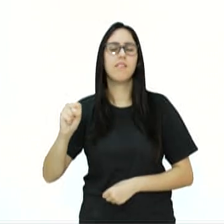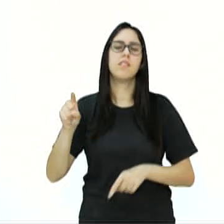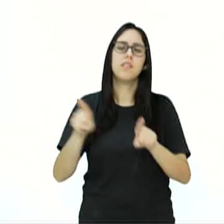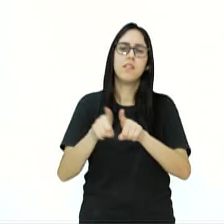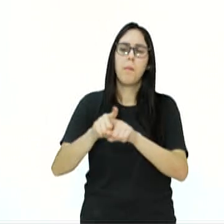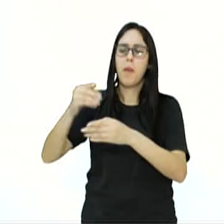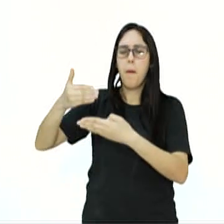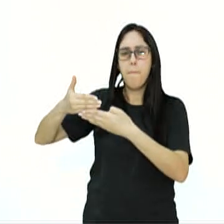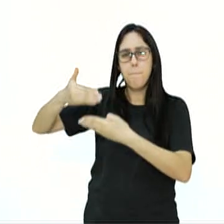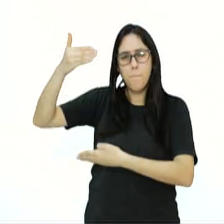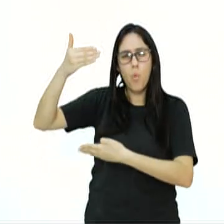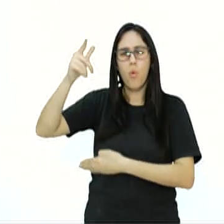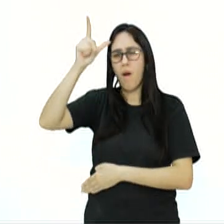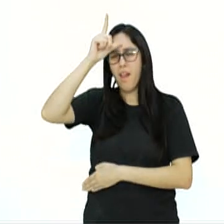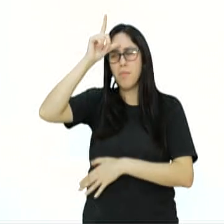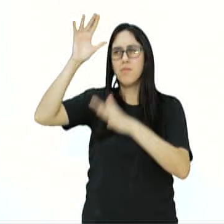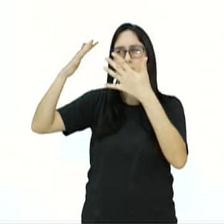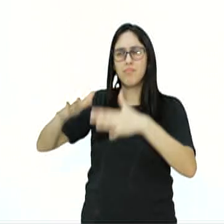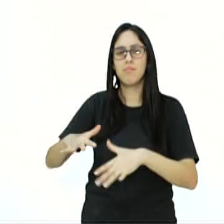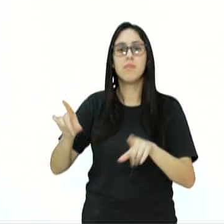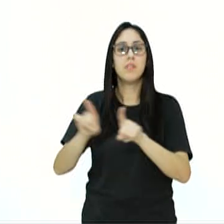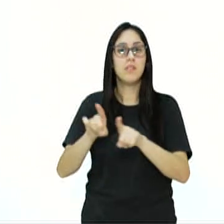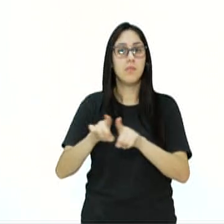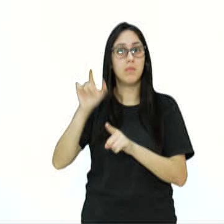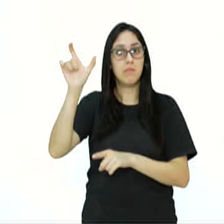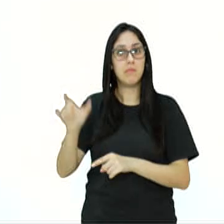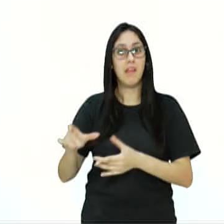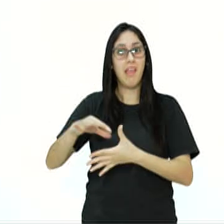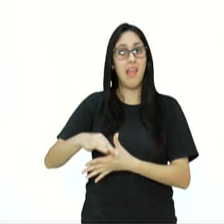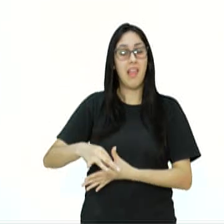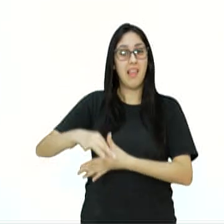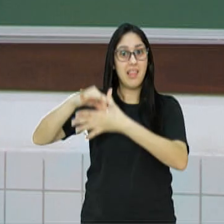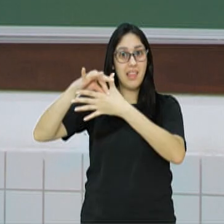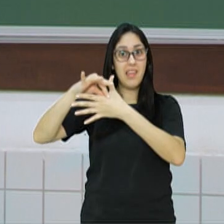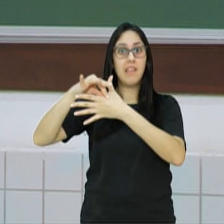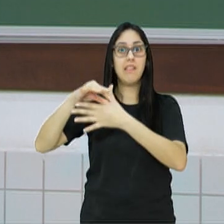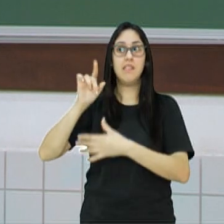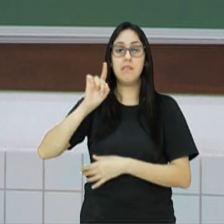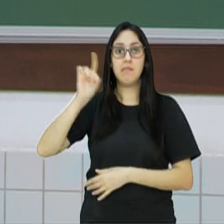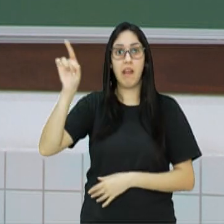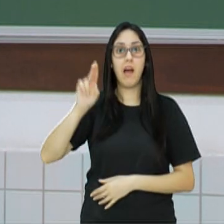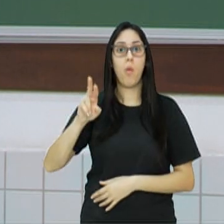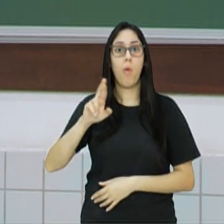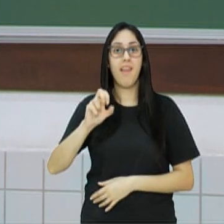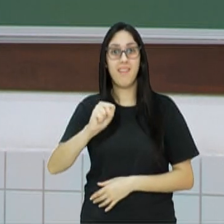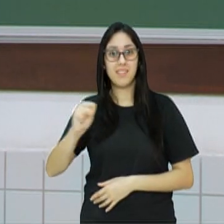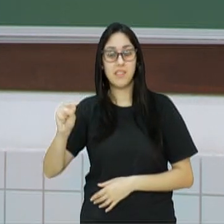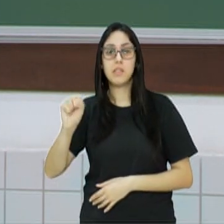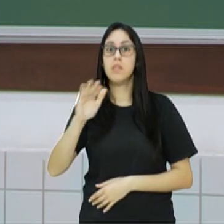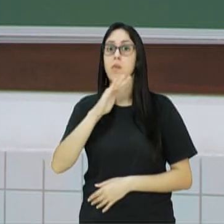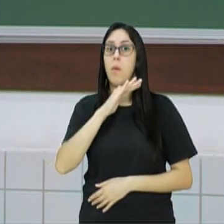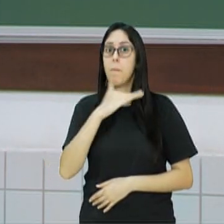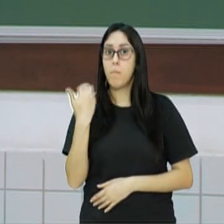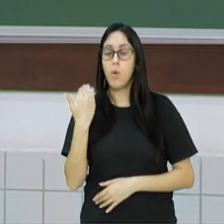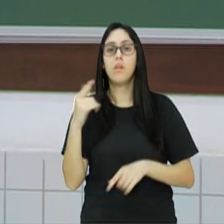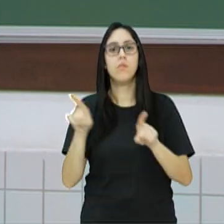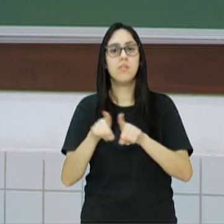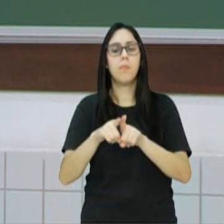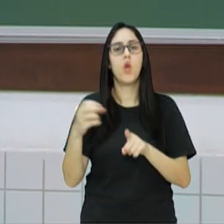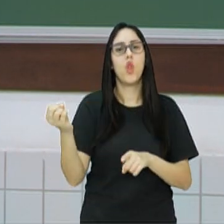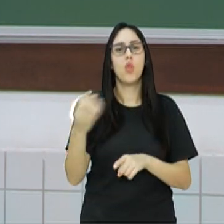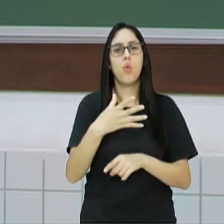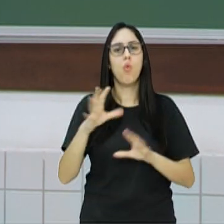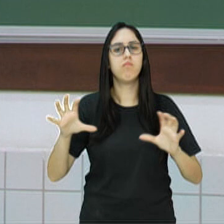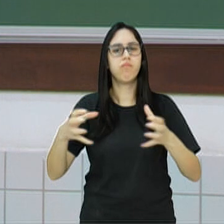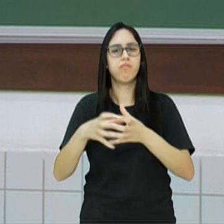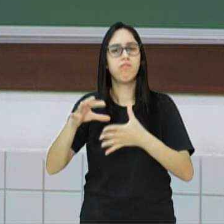Berlim e com a morte de Brezhnev, líder soviético em 1983, a ascensão aí de um novo grupo de